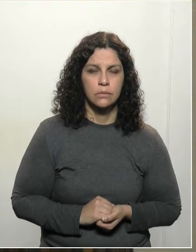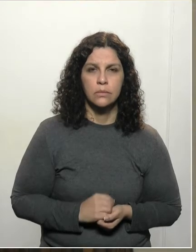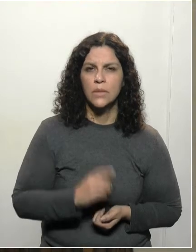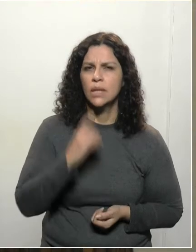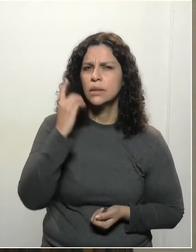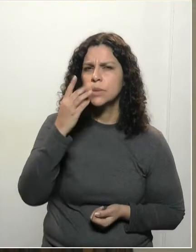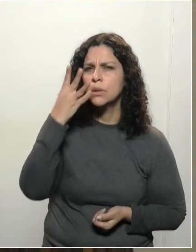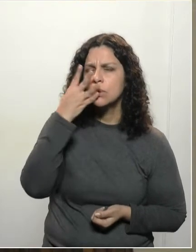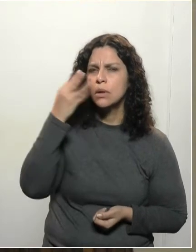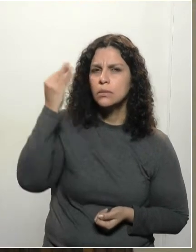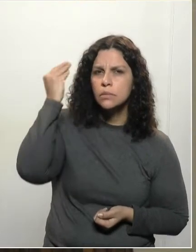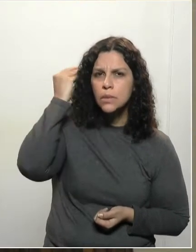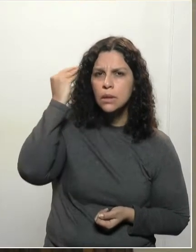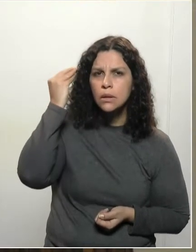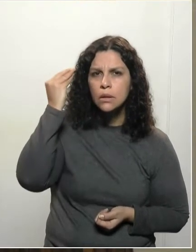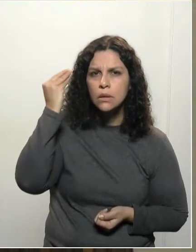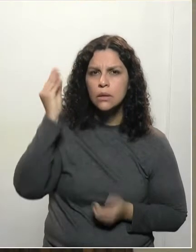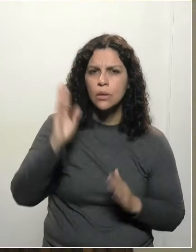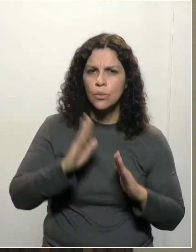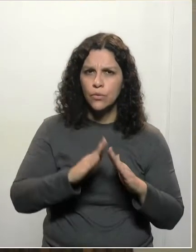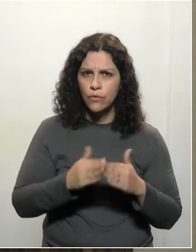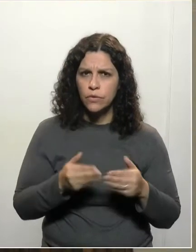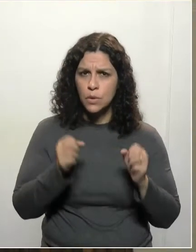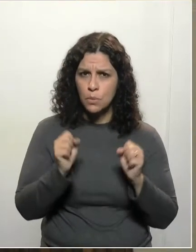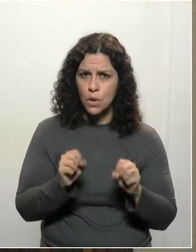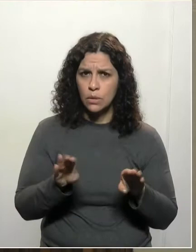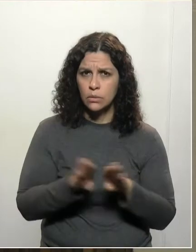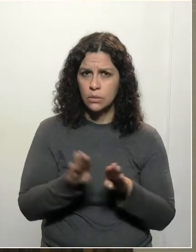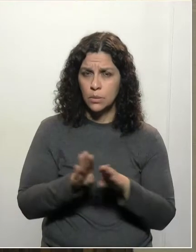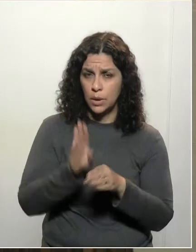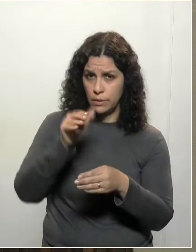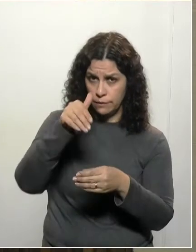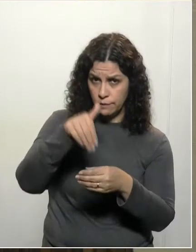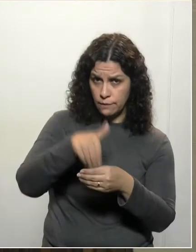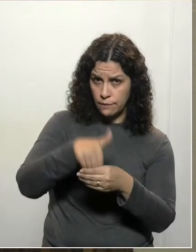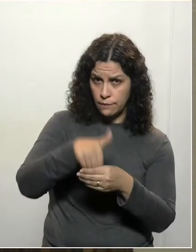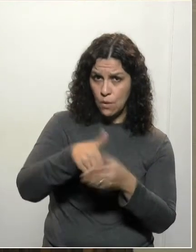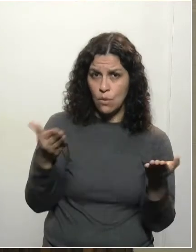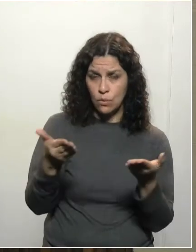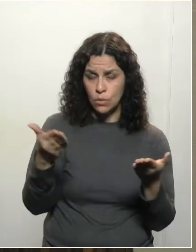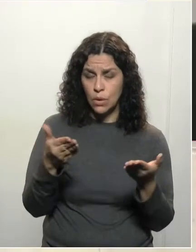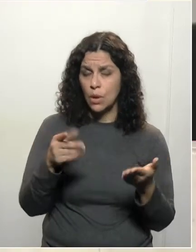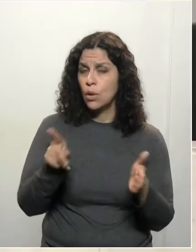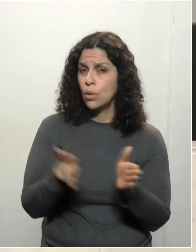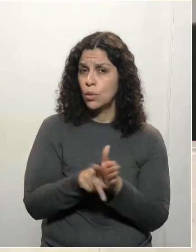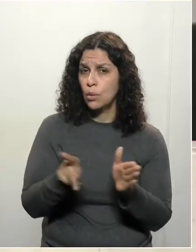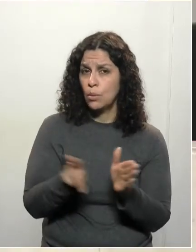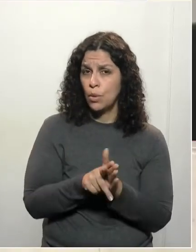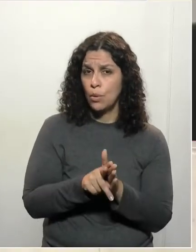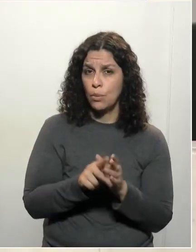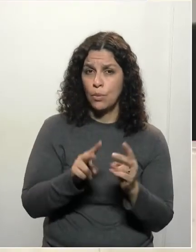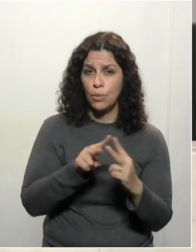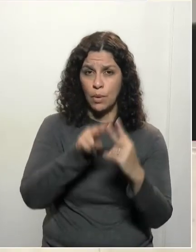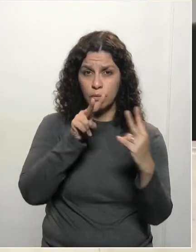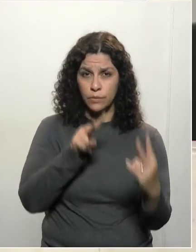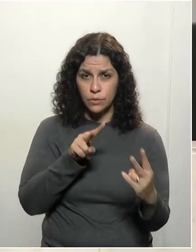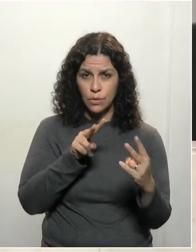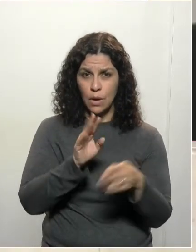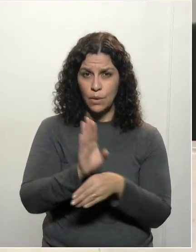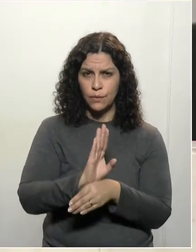Deputado Anibeli, por favor, se Vossa Excelência puder registrar o seu voto, pelo menos aqui pelo vídeo.